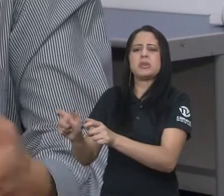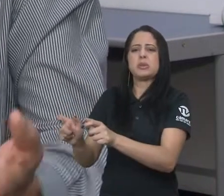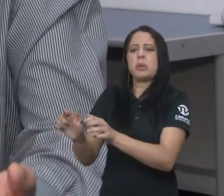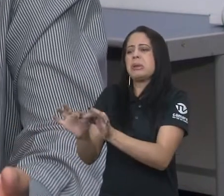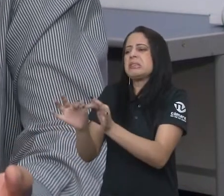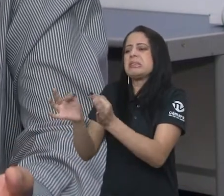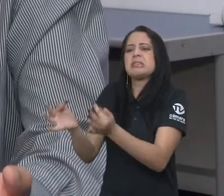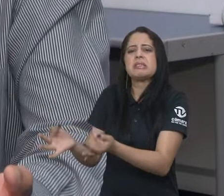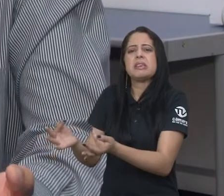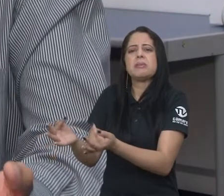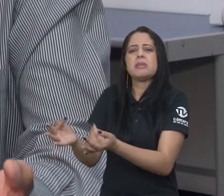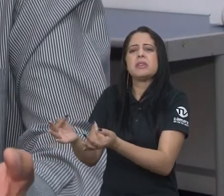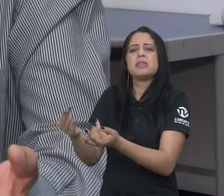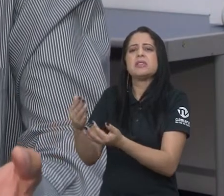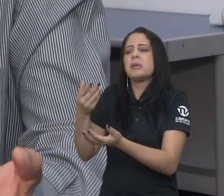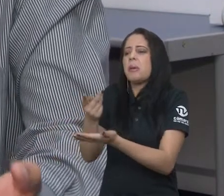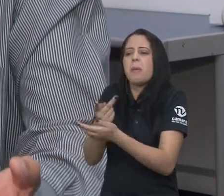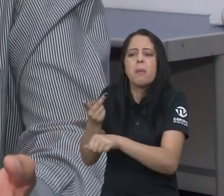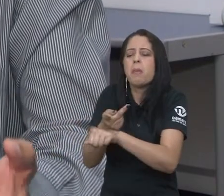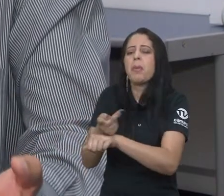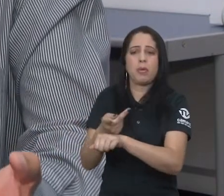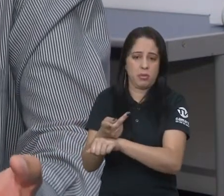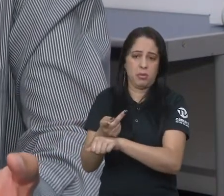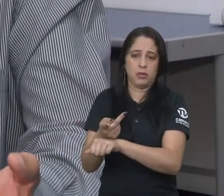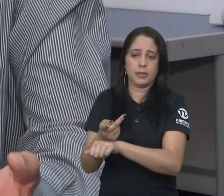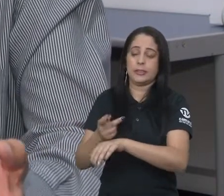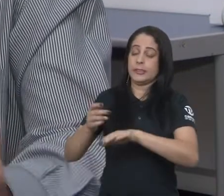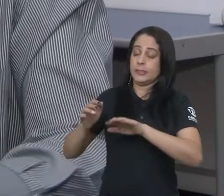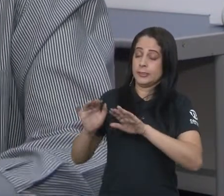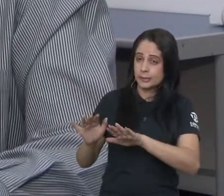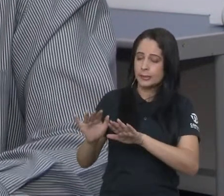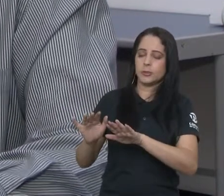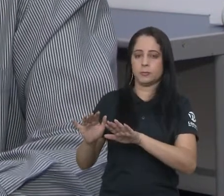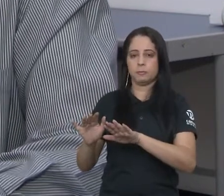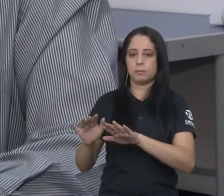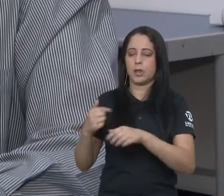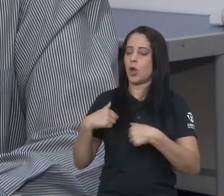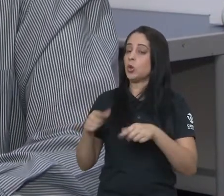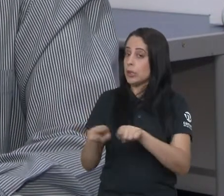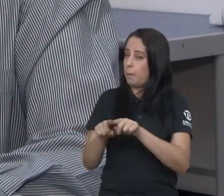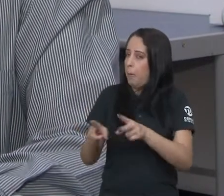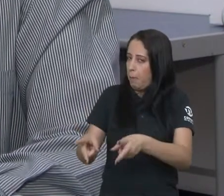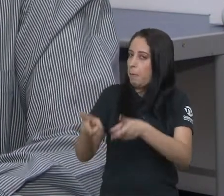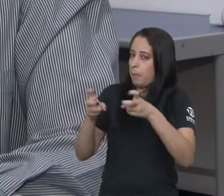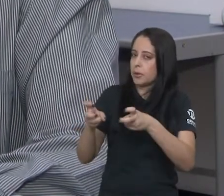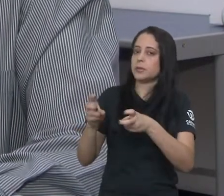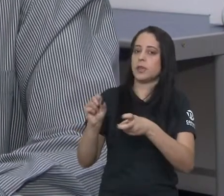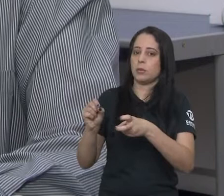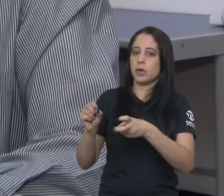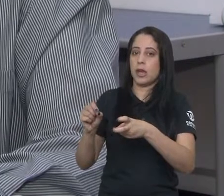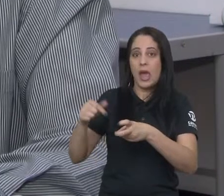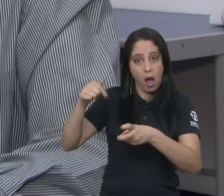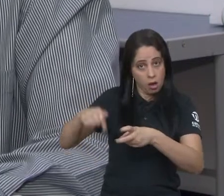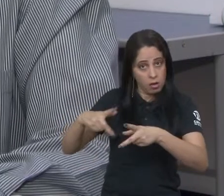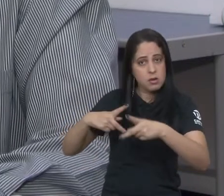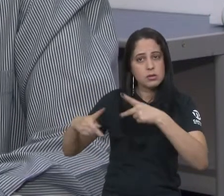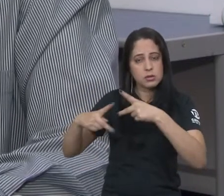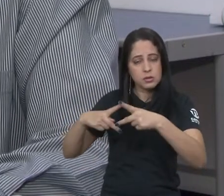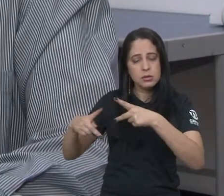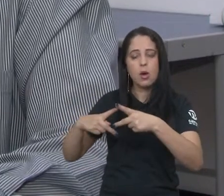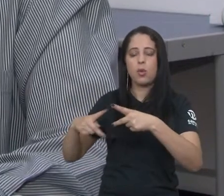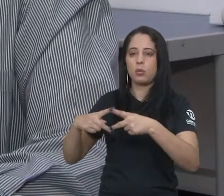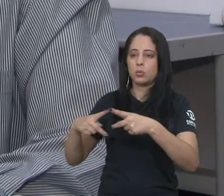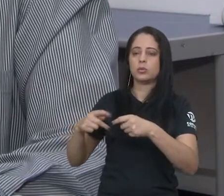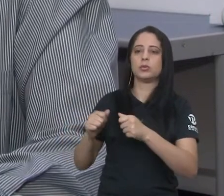se apropria desse bem da informação, né? Mas eu vejo assim que a cidade de São José